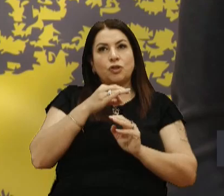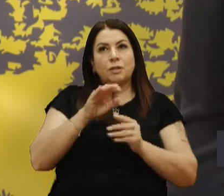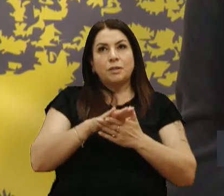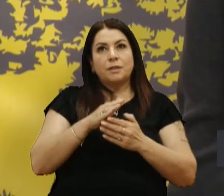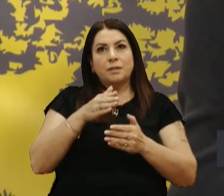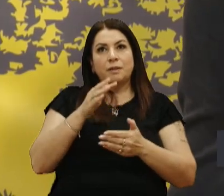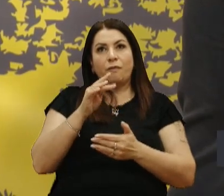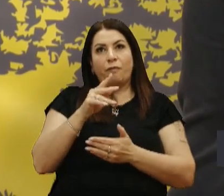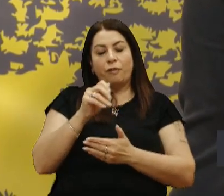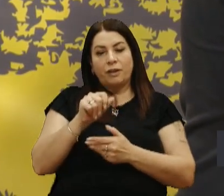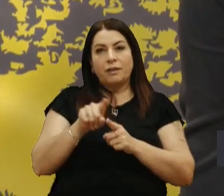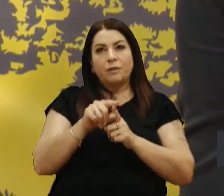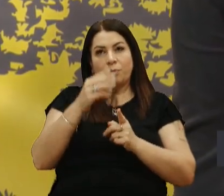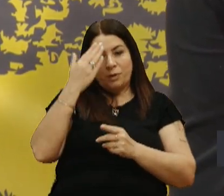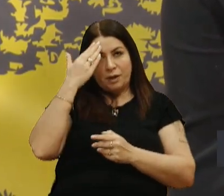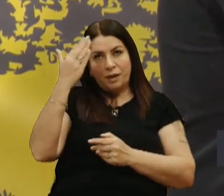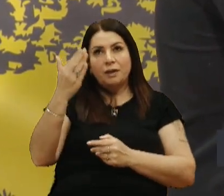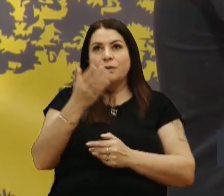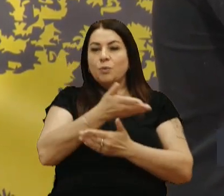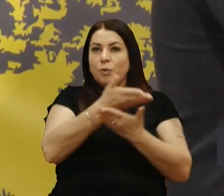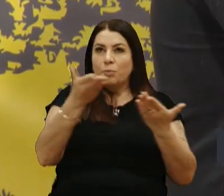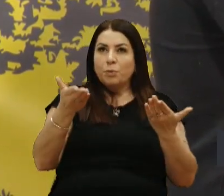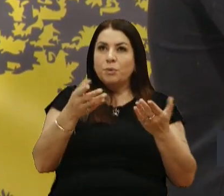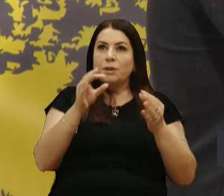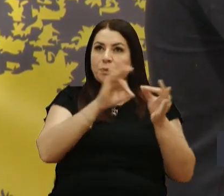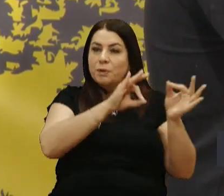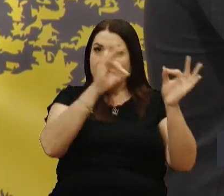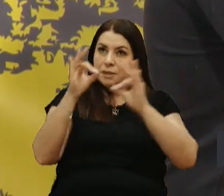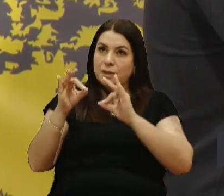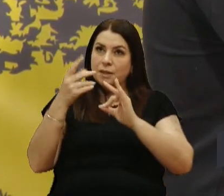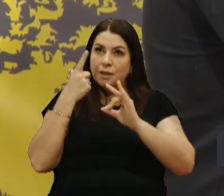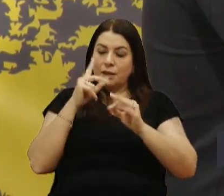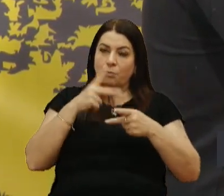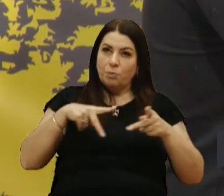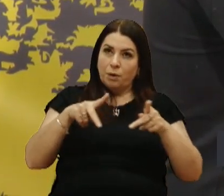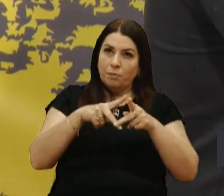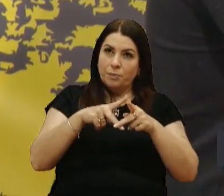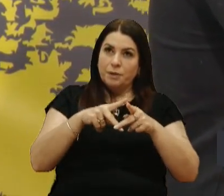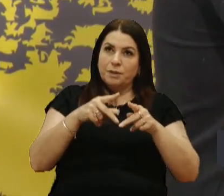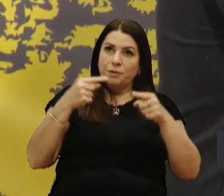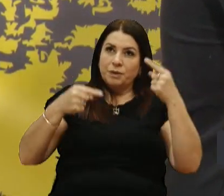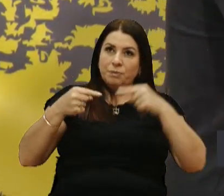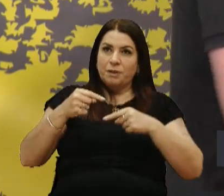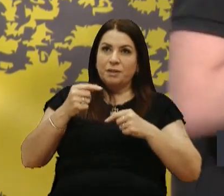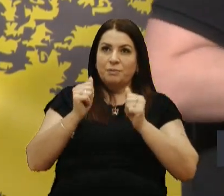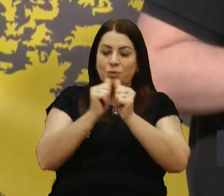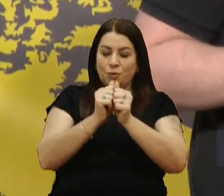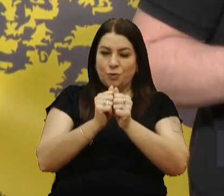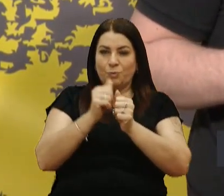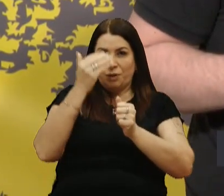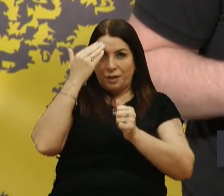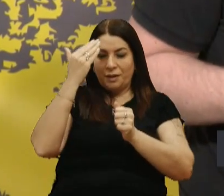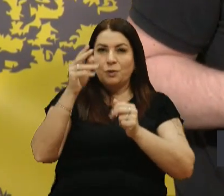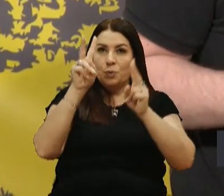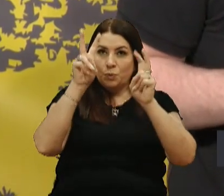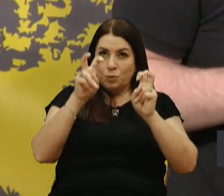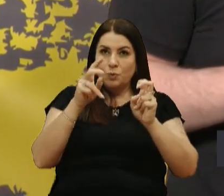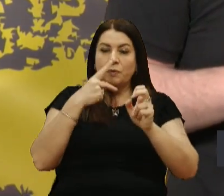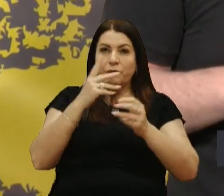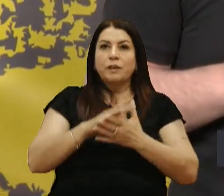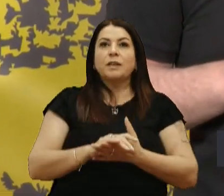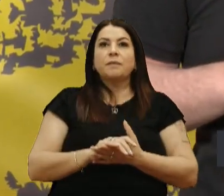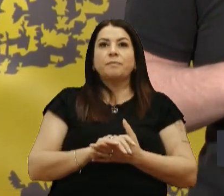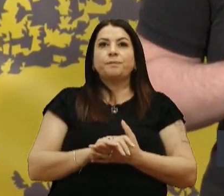sua participação. Um abraço, vereador. Muito obrigado. Conto com vocês que assistam, que quem ganha vai ser a população com esse grande debate. Tamo junto. Muito obrigado. E o assunto que a gente